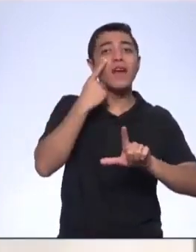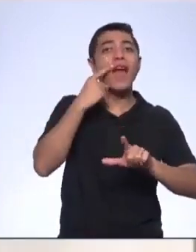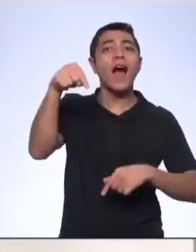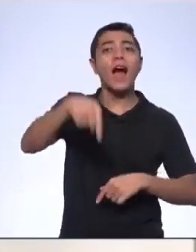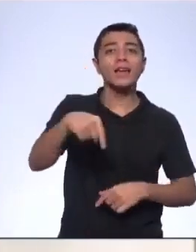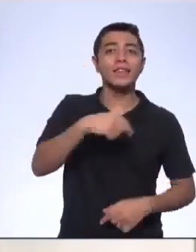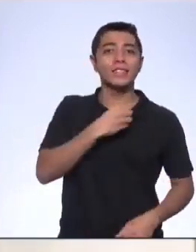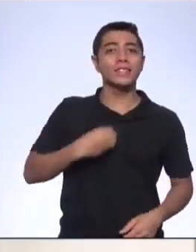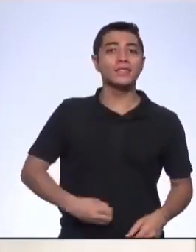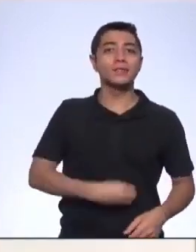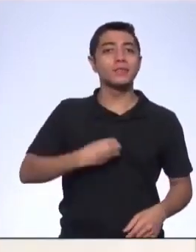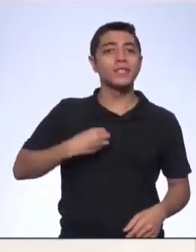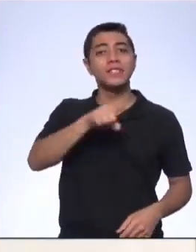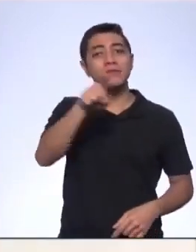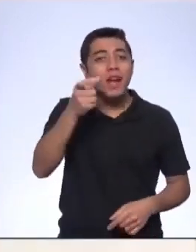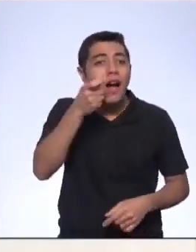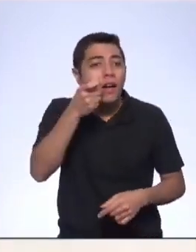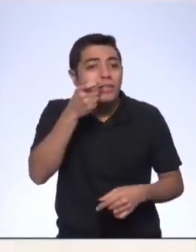big data